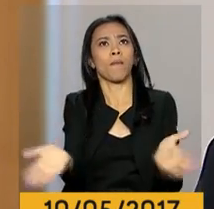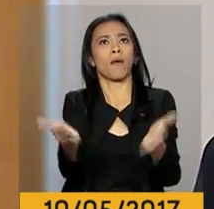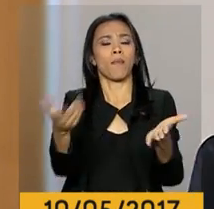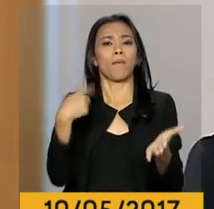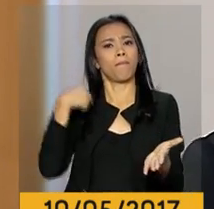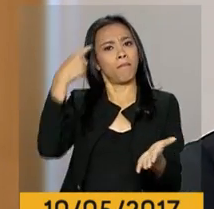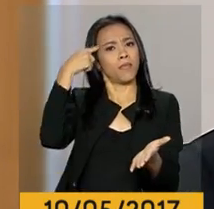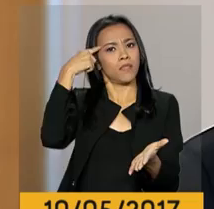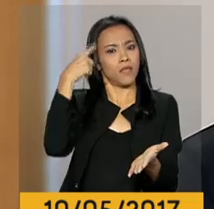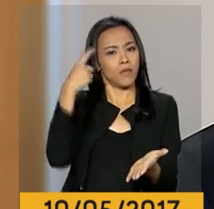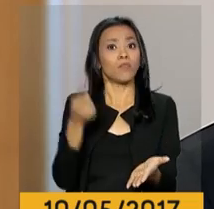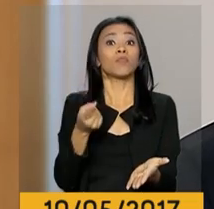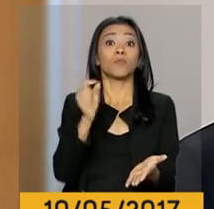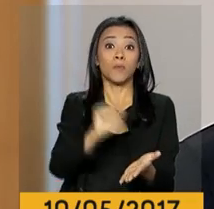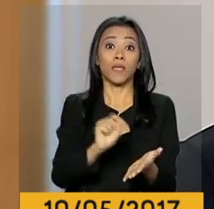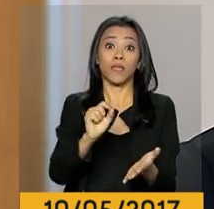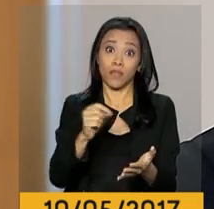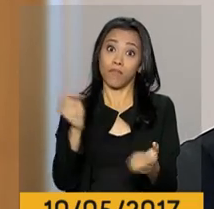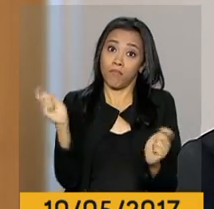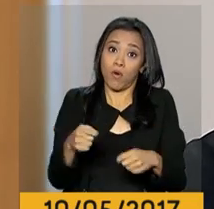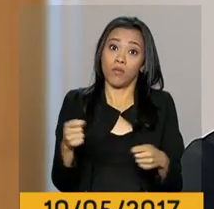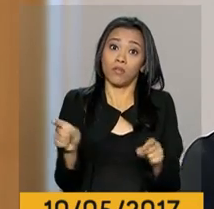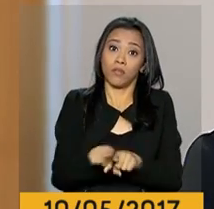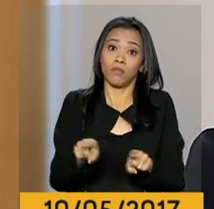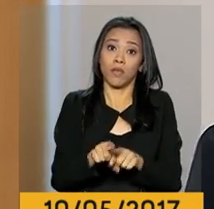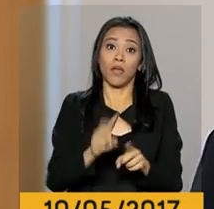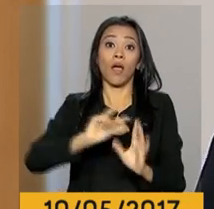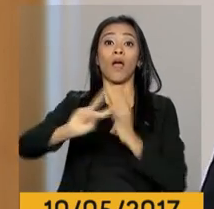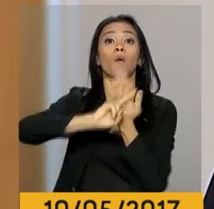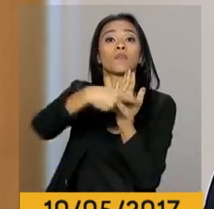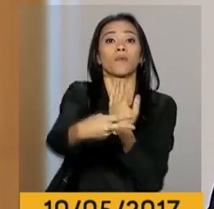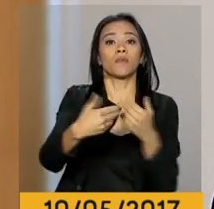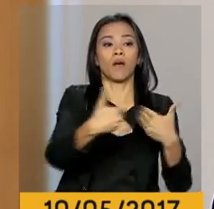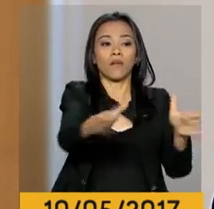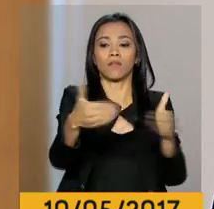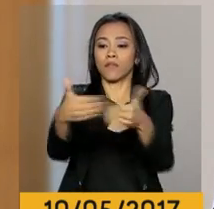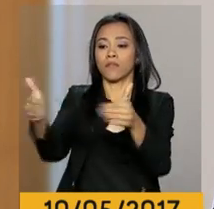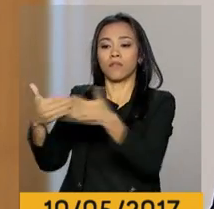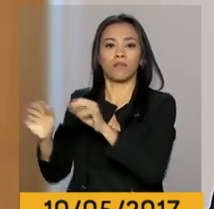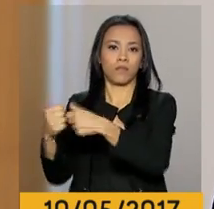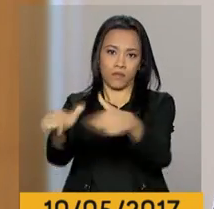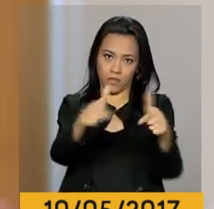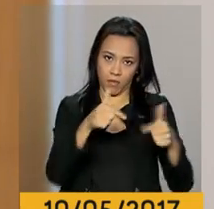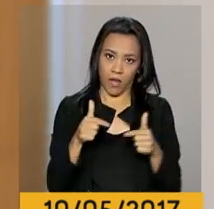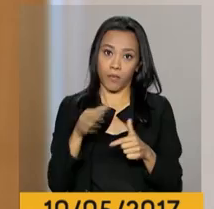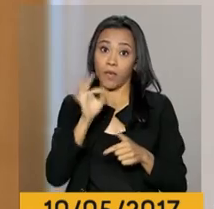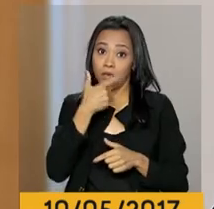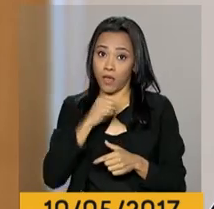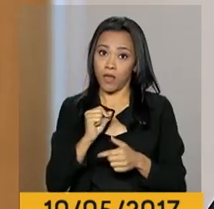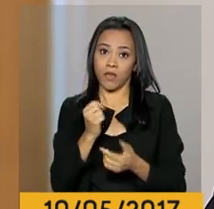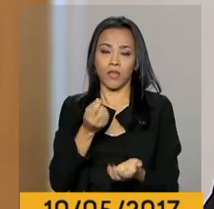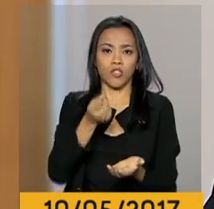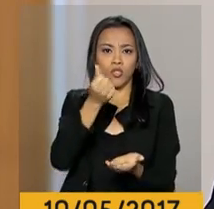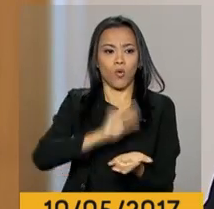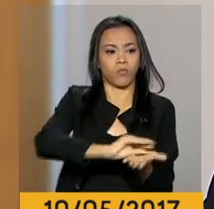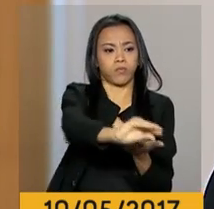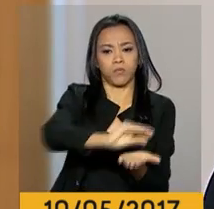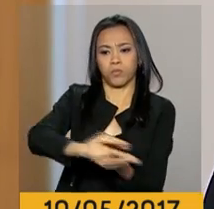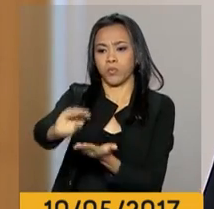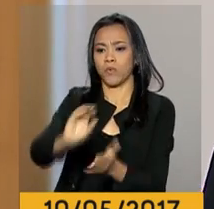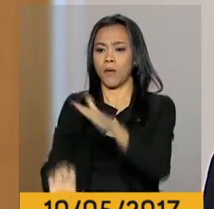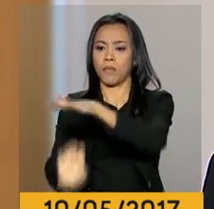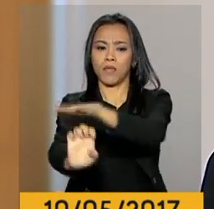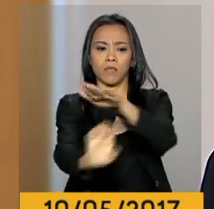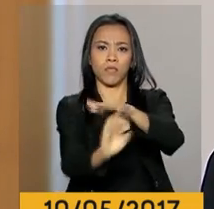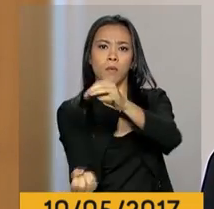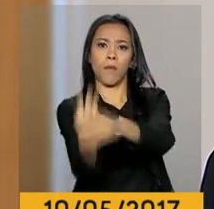Capital geradora do trabalho porque só tem sentido eh incentivar os investimentos panto capital se ele produzir